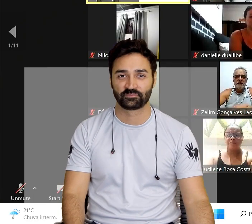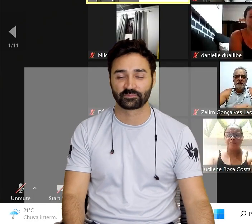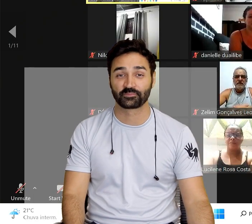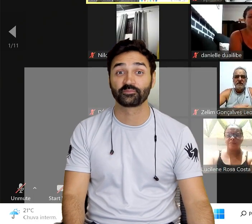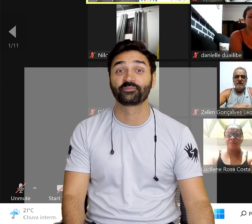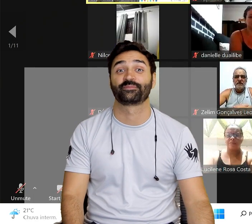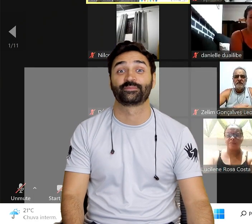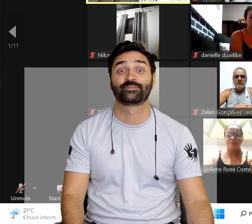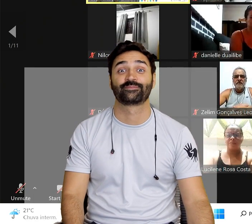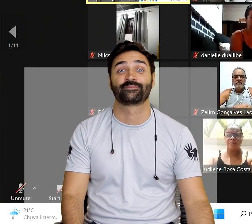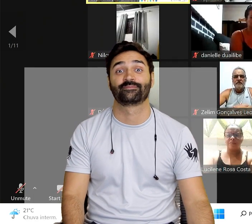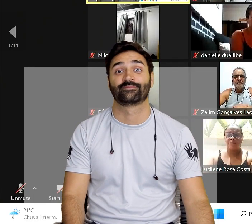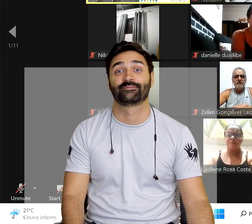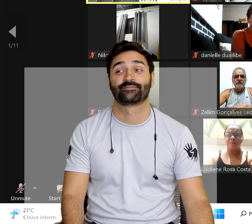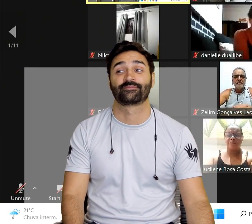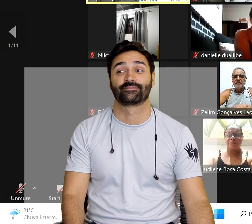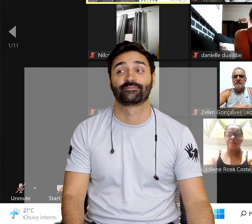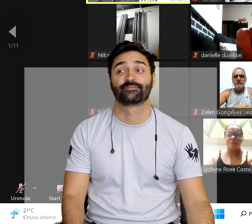E aí?